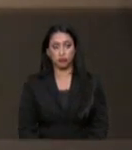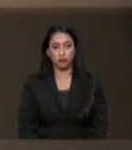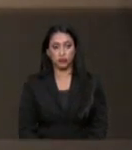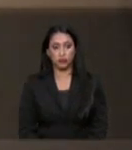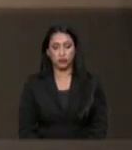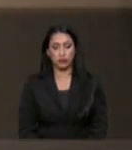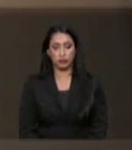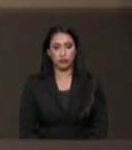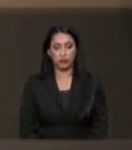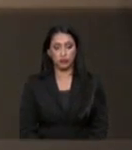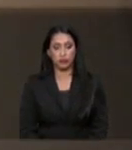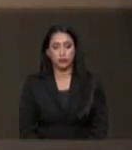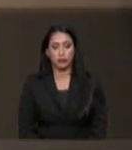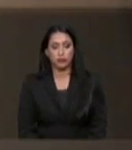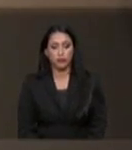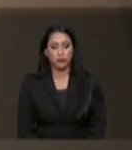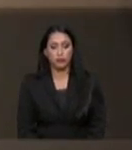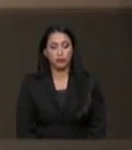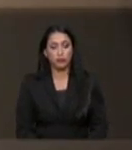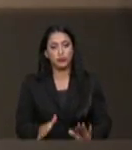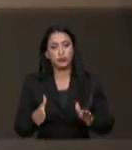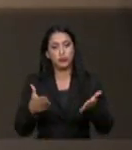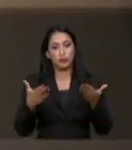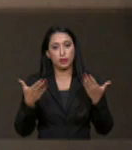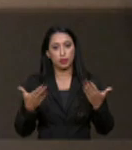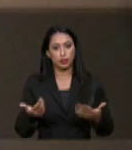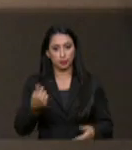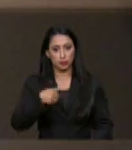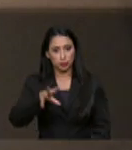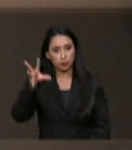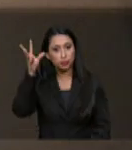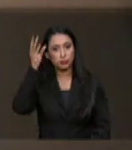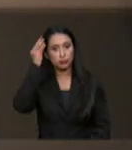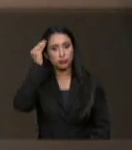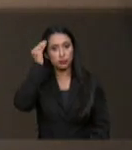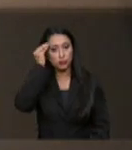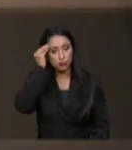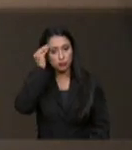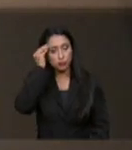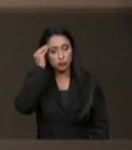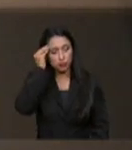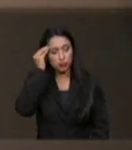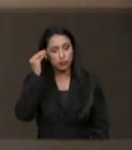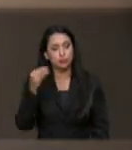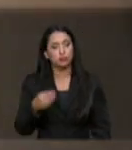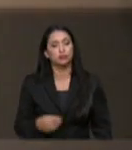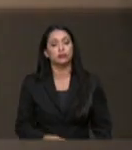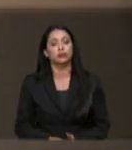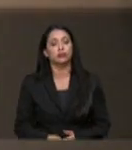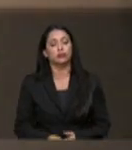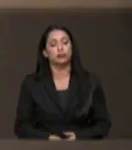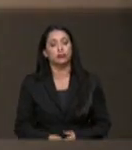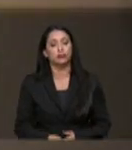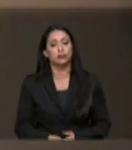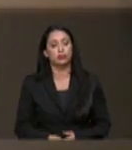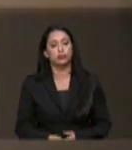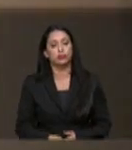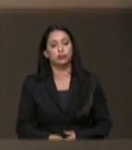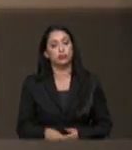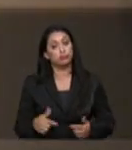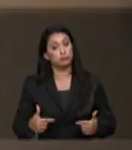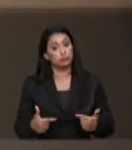e nesse sentido eu entendo o que o sofá sim